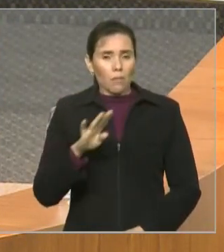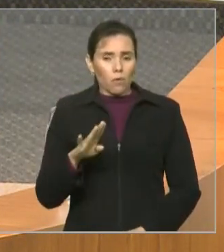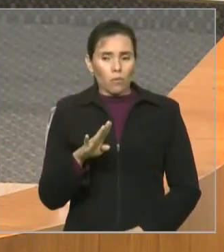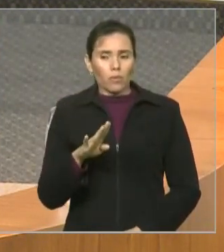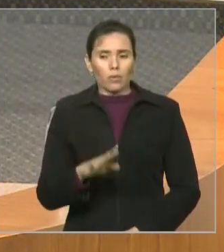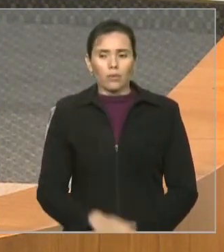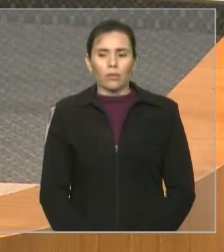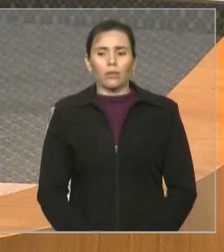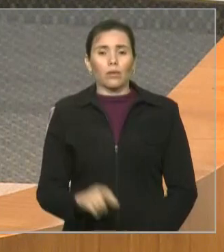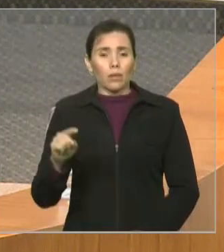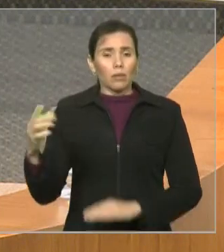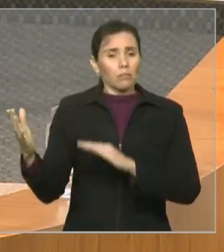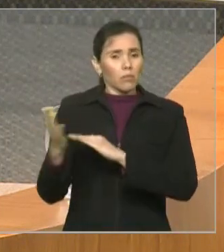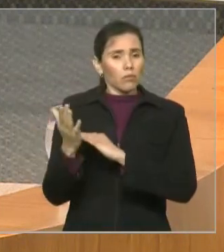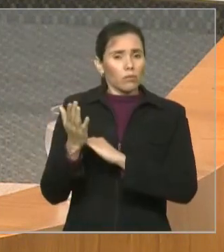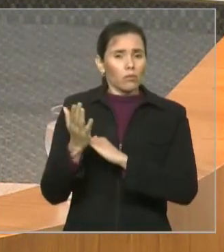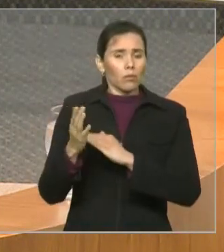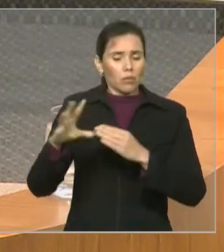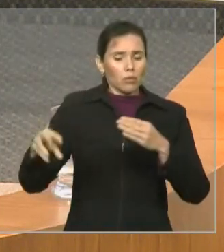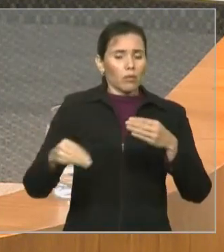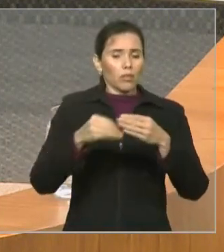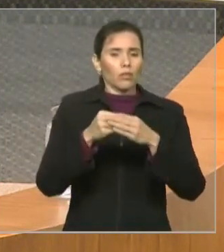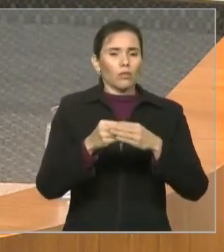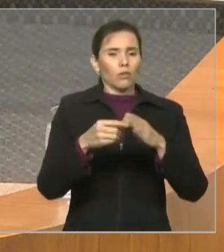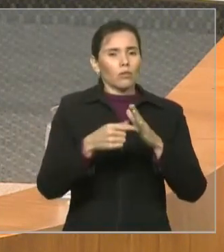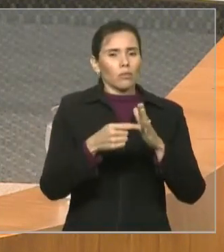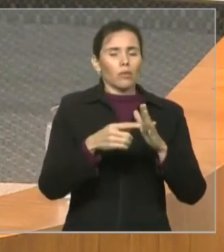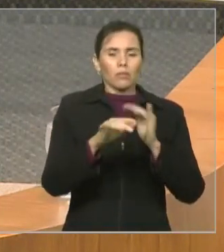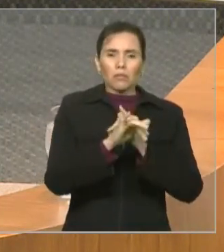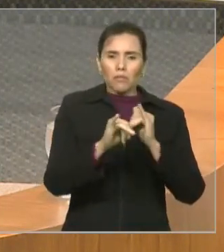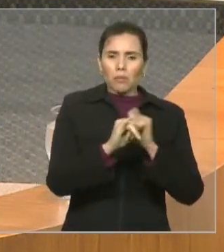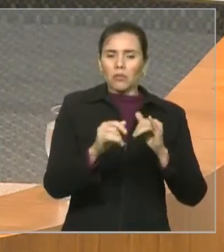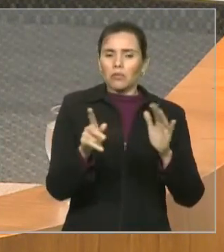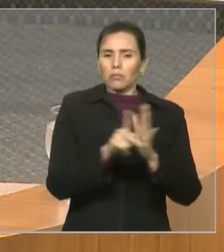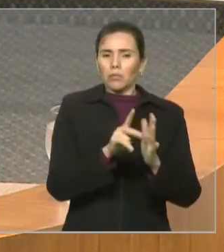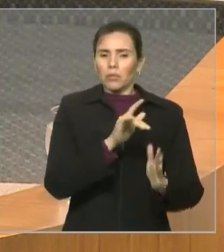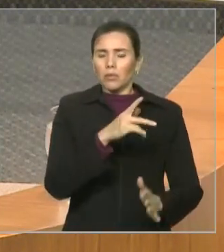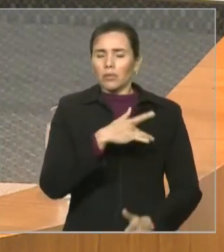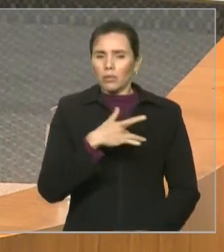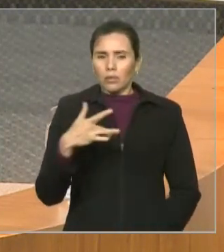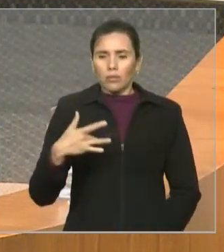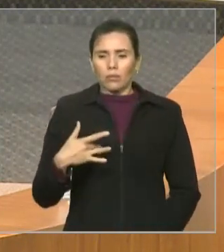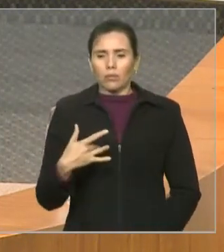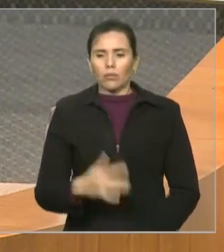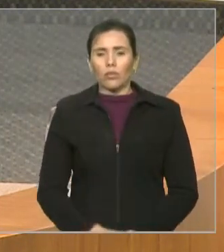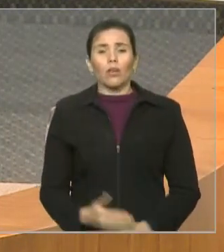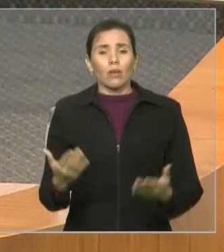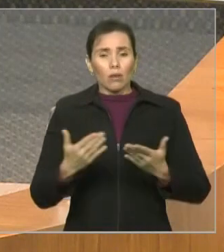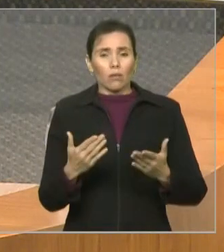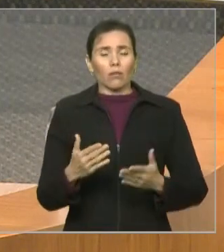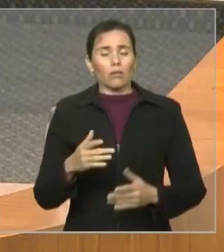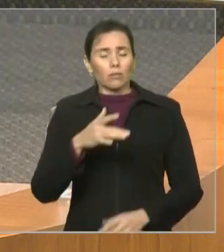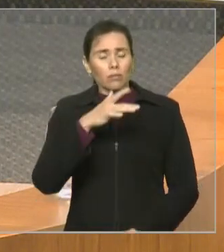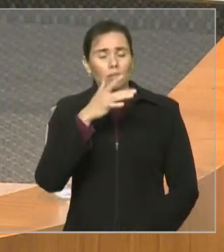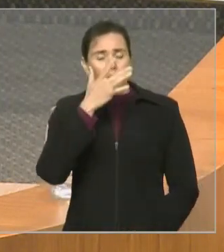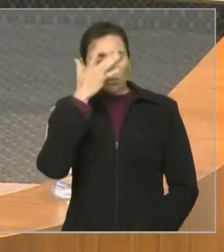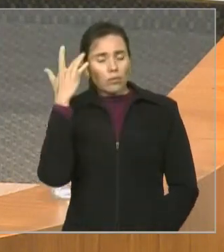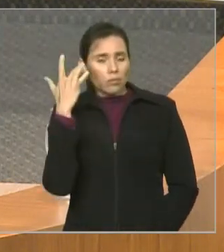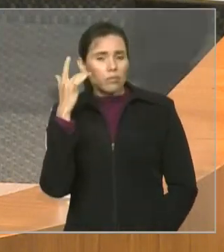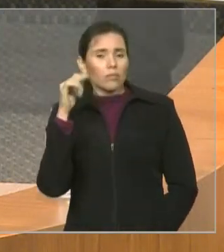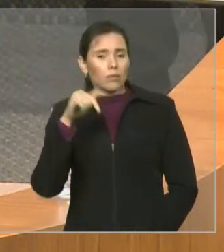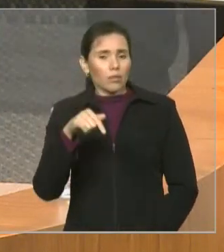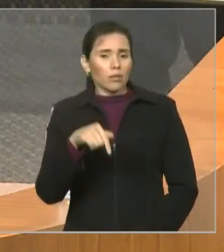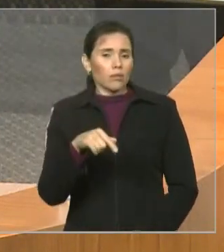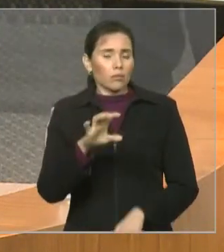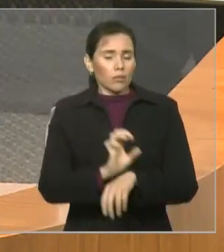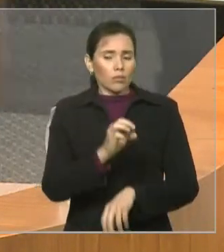Essa contribuição, com certeza, vai fazer com que o cidadão maranhense possa usufruir desse benefício e não será uma lei morta, mas sim uma